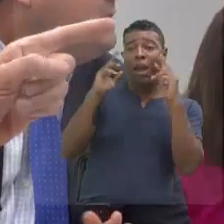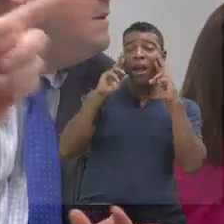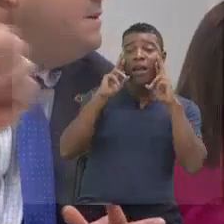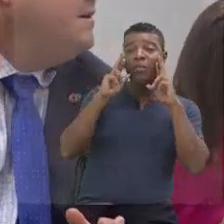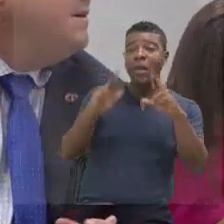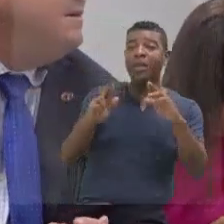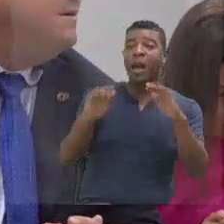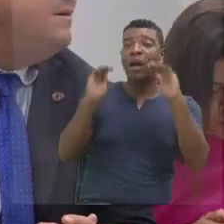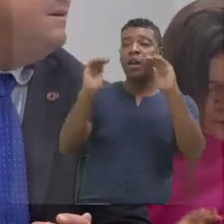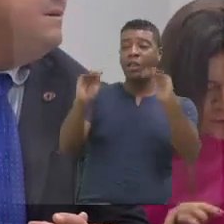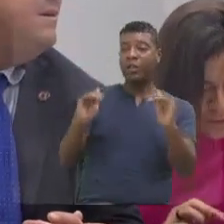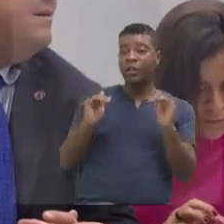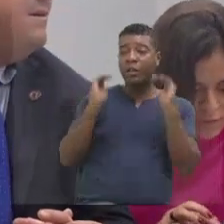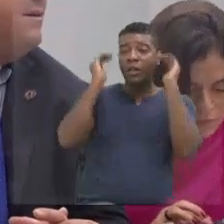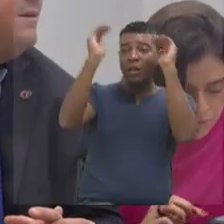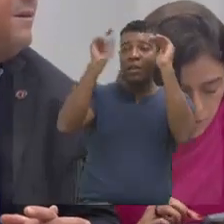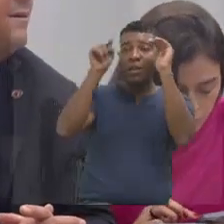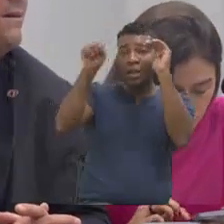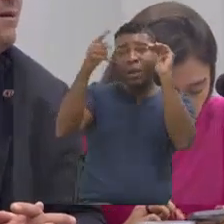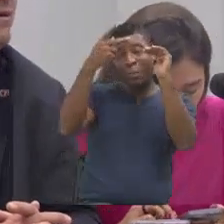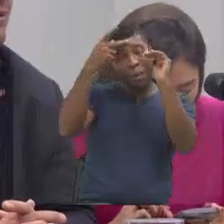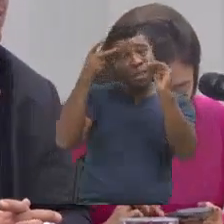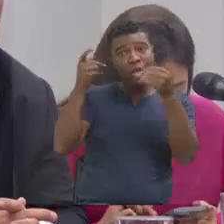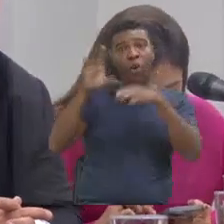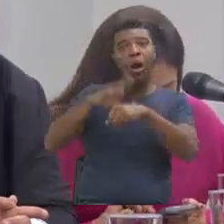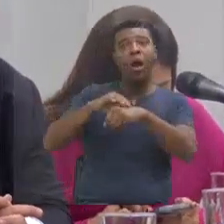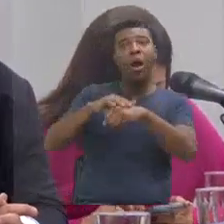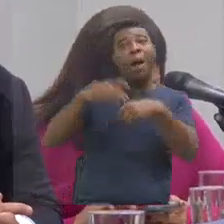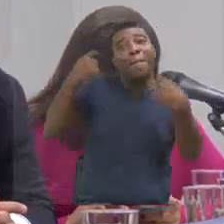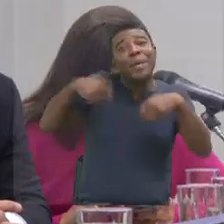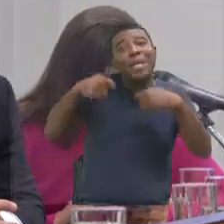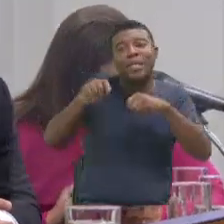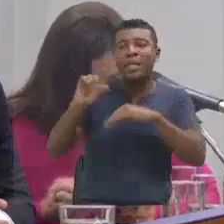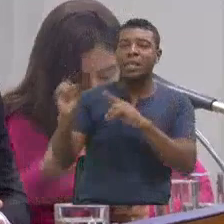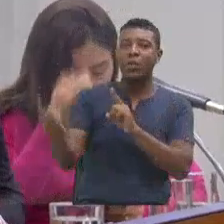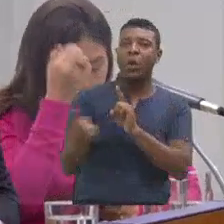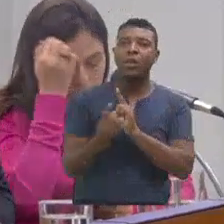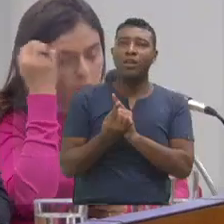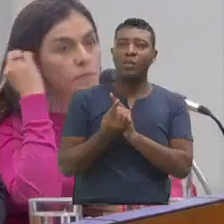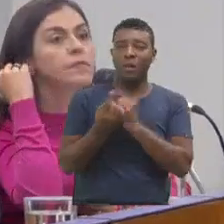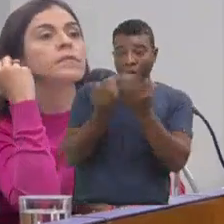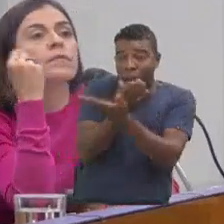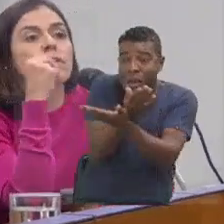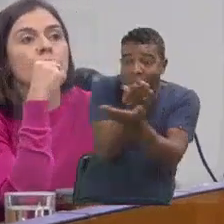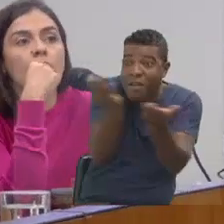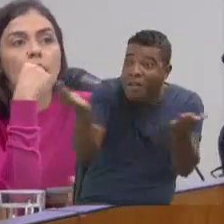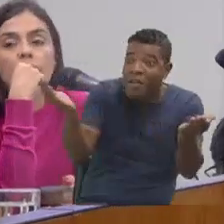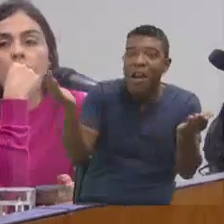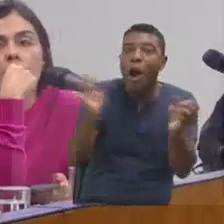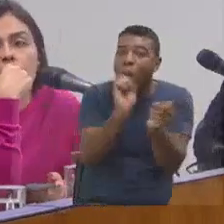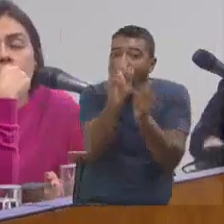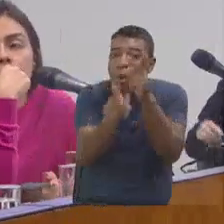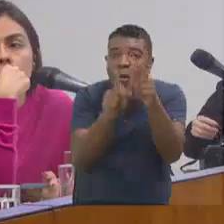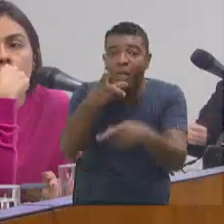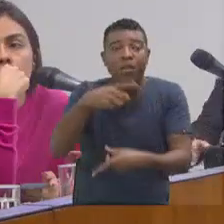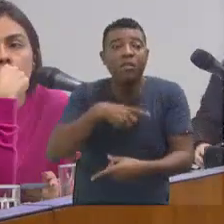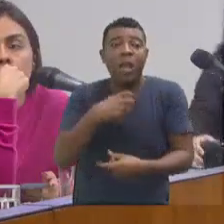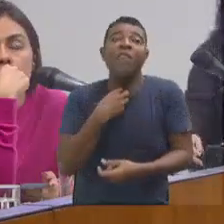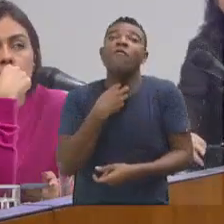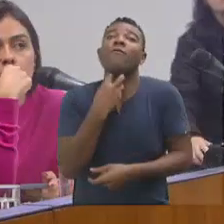dos assistidos daqueles que tem voz de dizer estamos